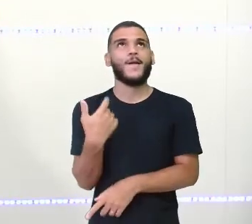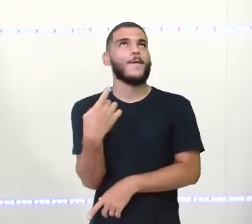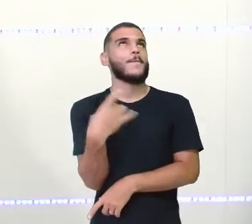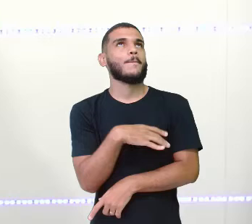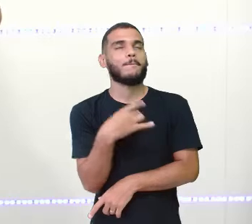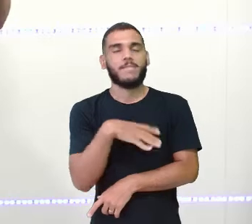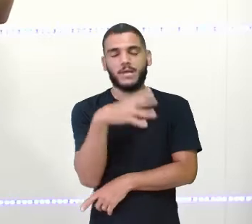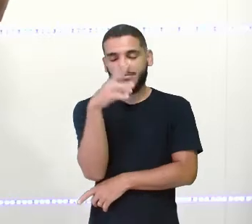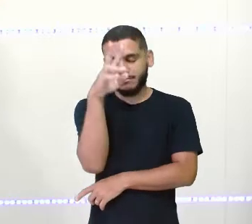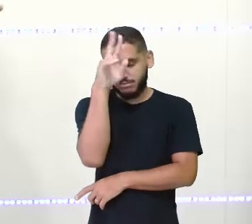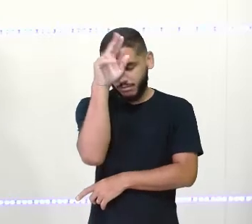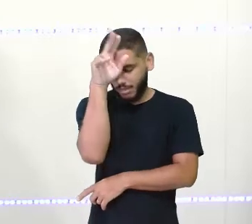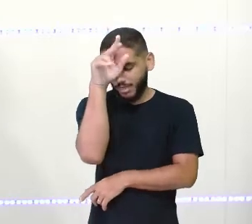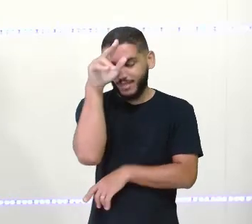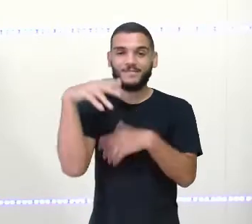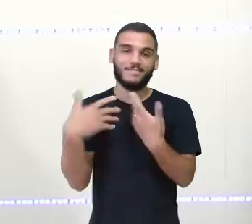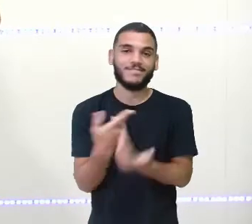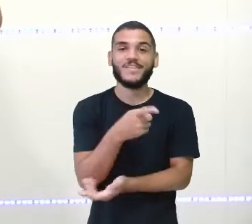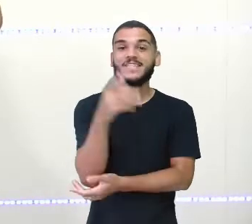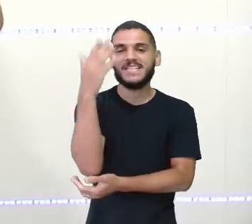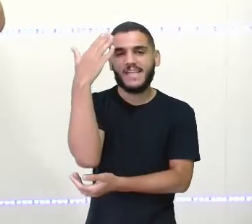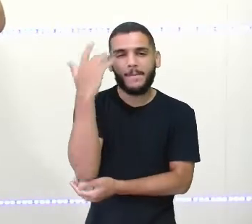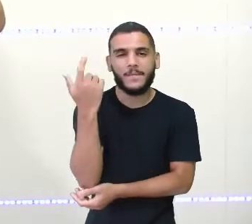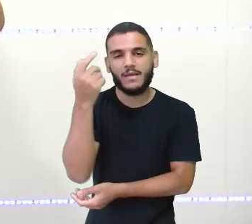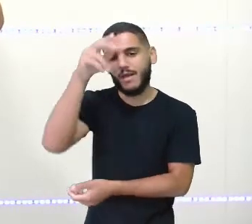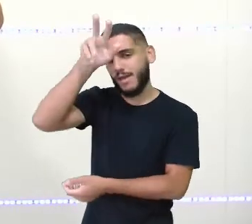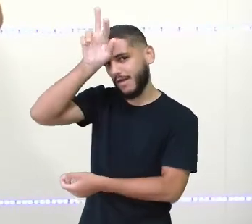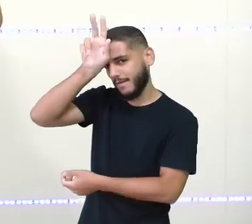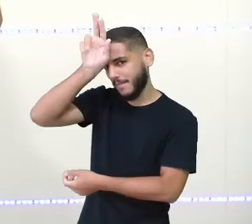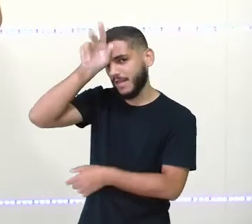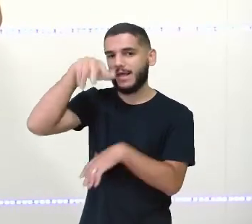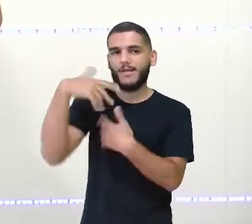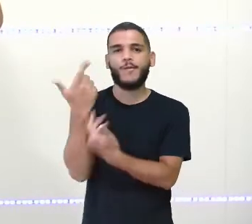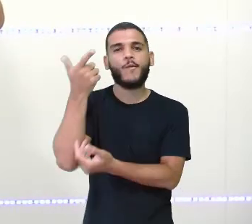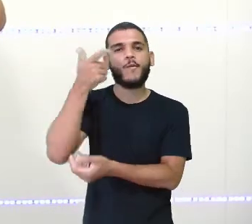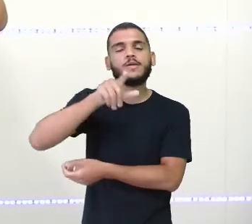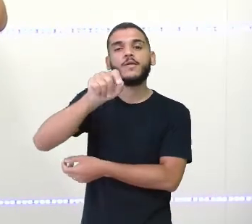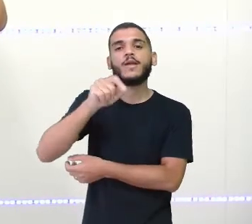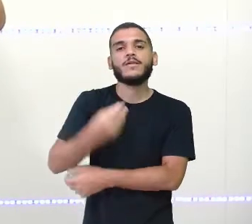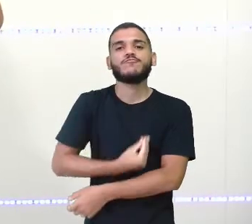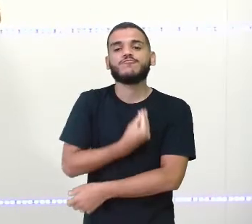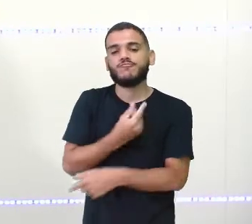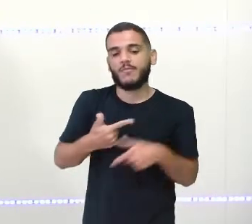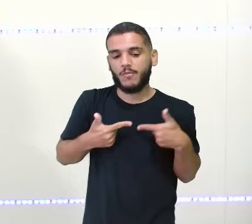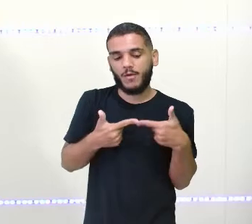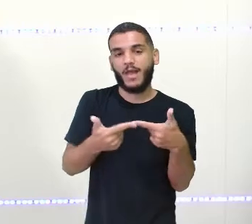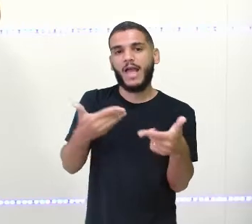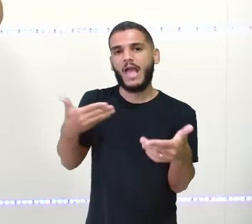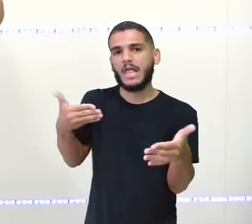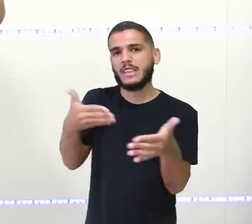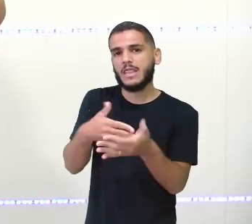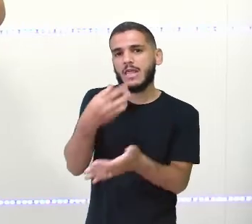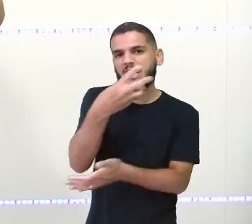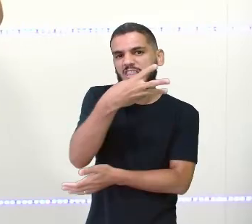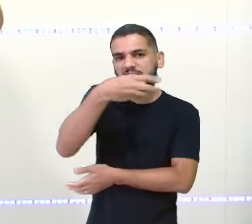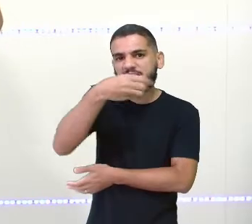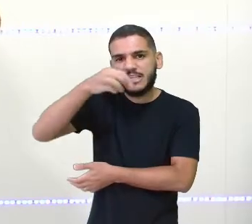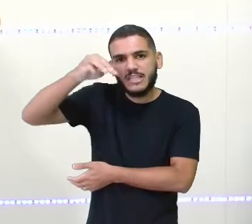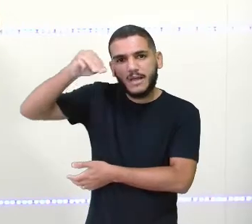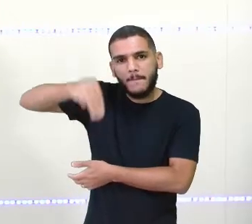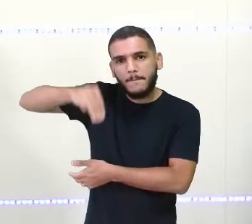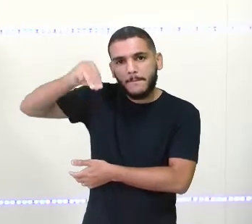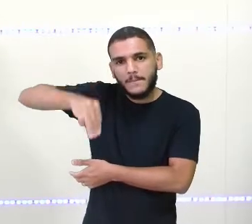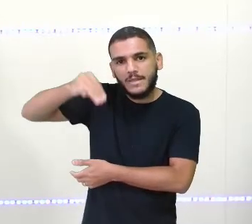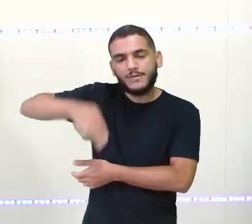barata. Você sabia que as baratas conseguem sobreviver até 30 minutos